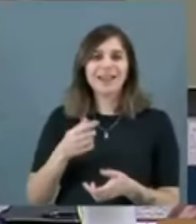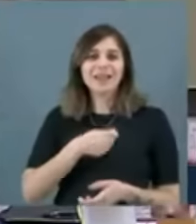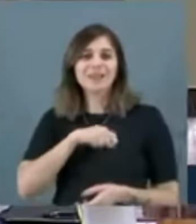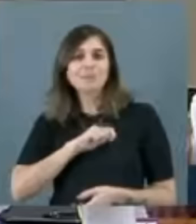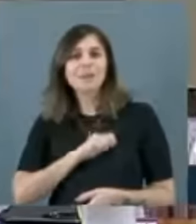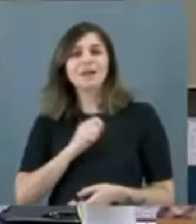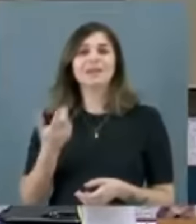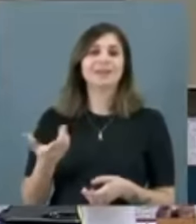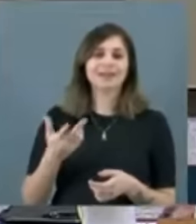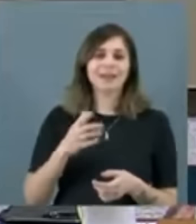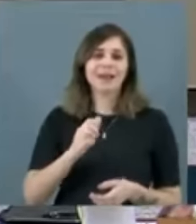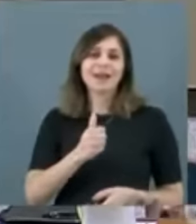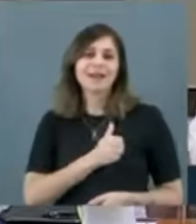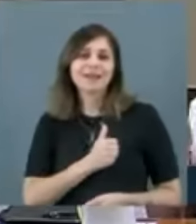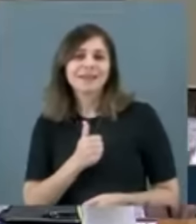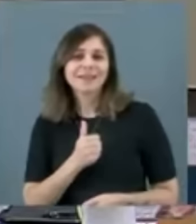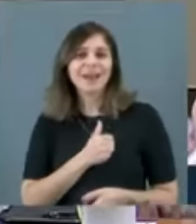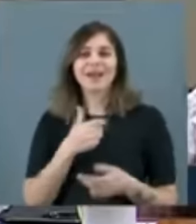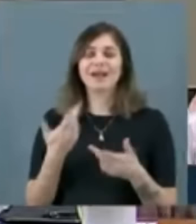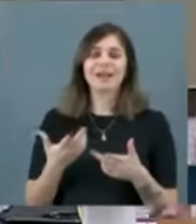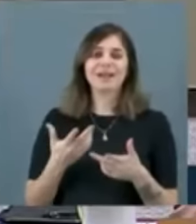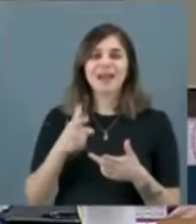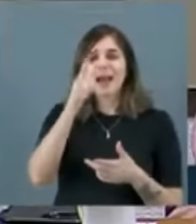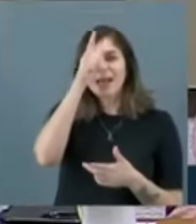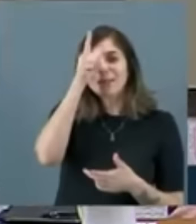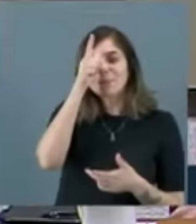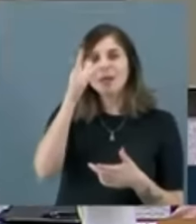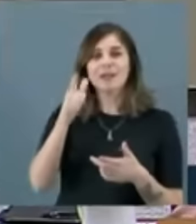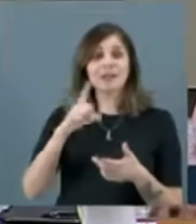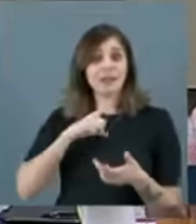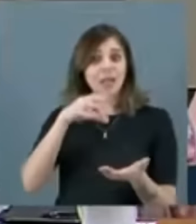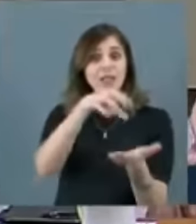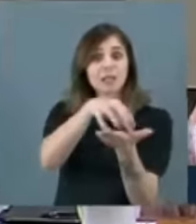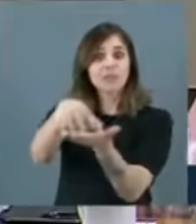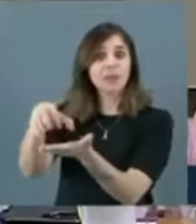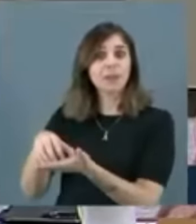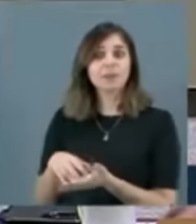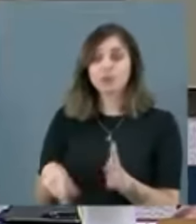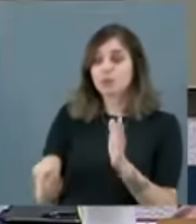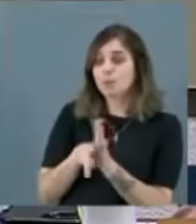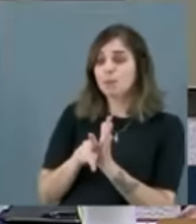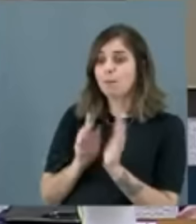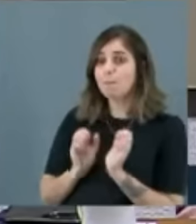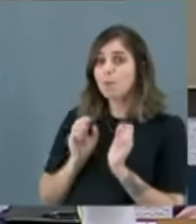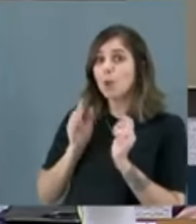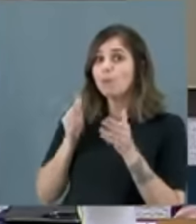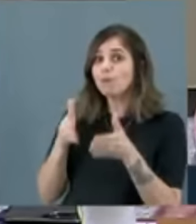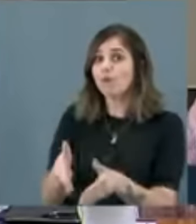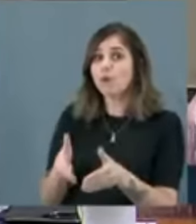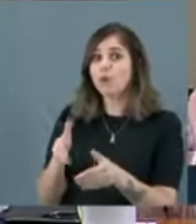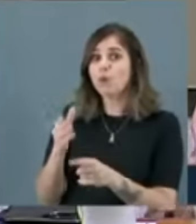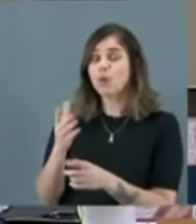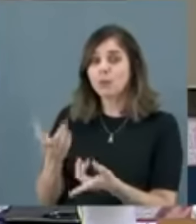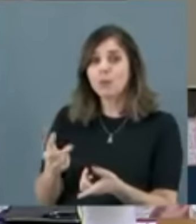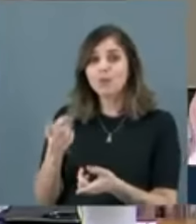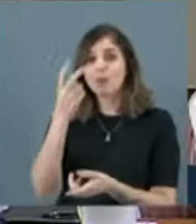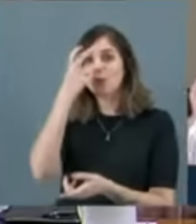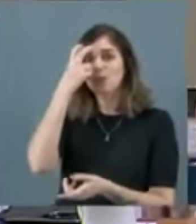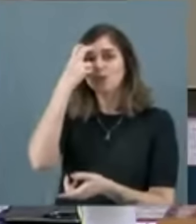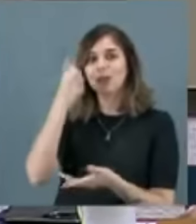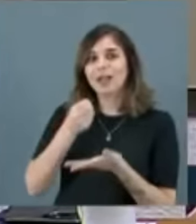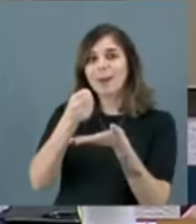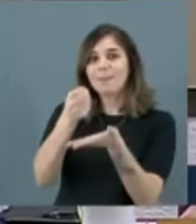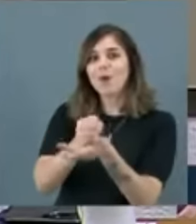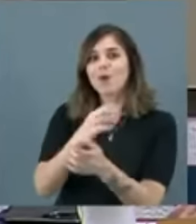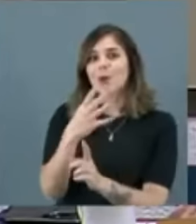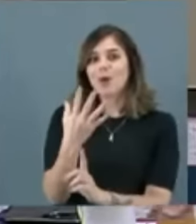números e ministérios, departamentos dedicados à cultura e destinam uma parte substancial dos seus orçamentos para apoiar a arte,